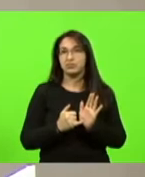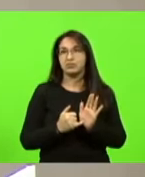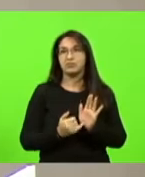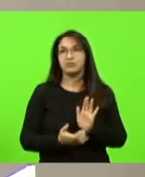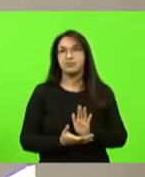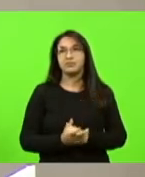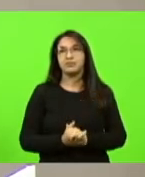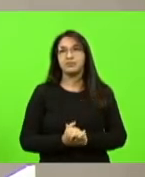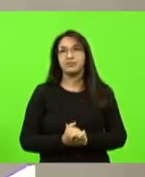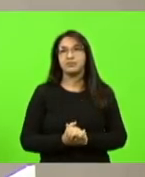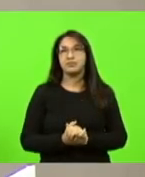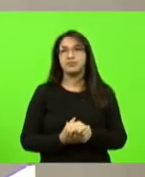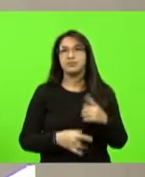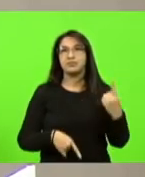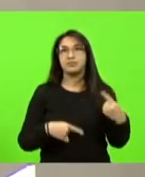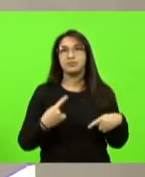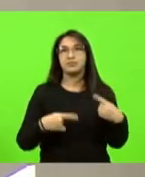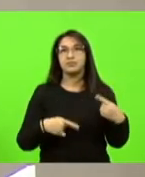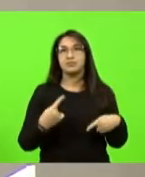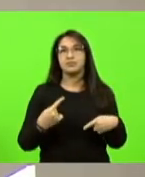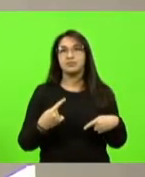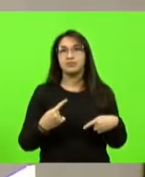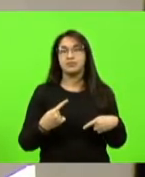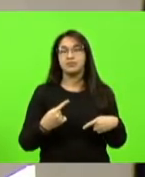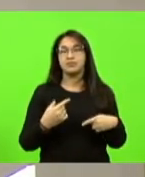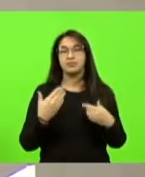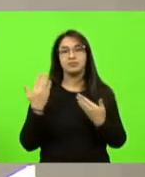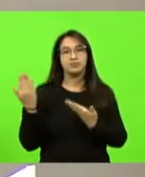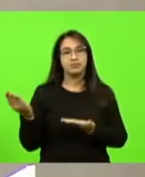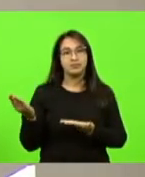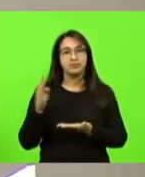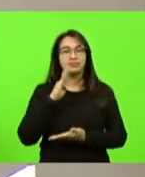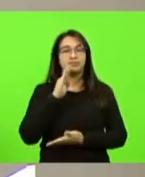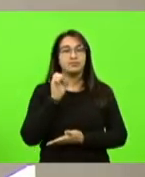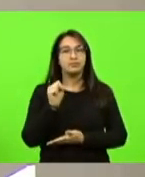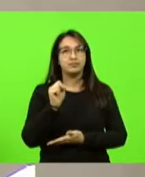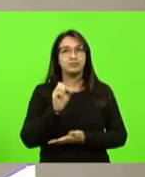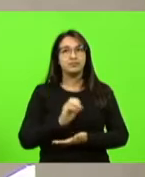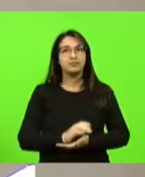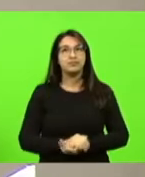Em discussão. Para discutir com a palavra o deputado Bruno Souza.